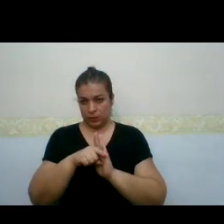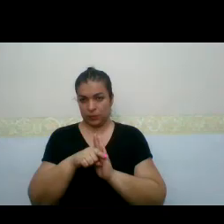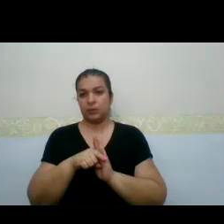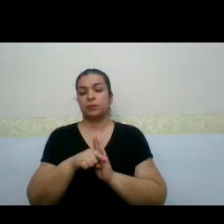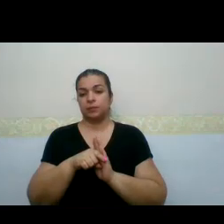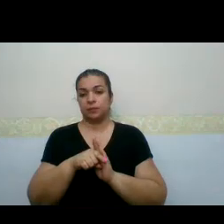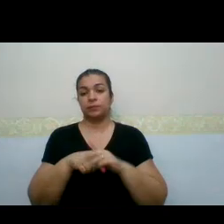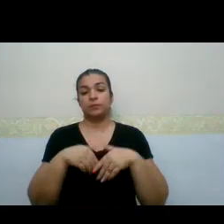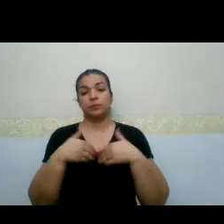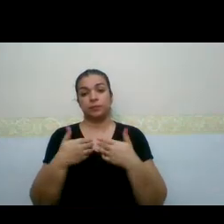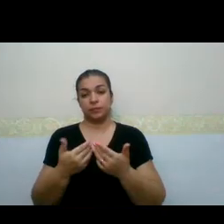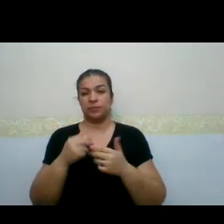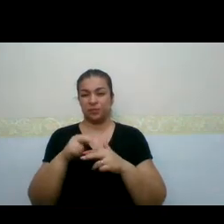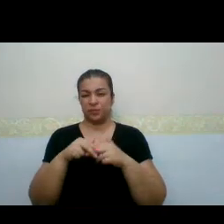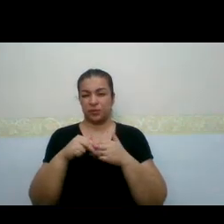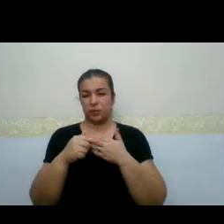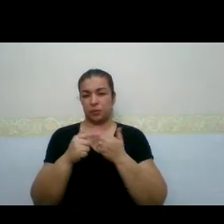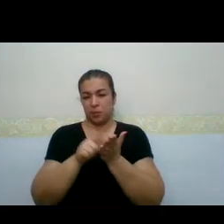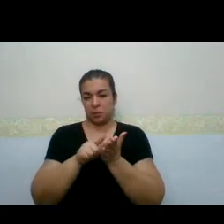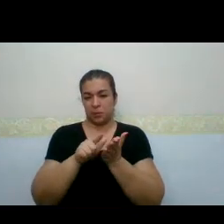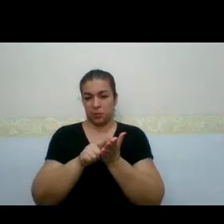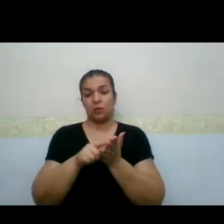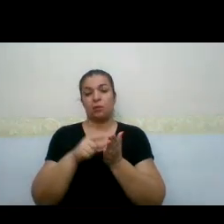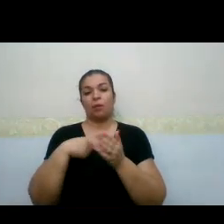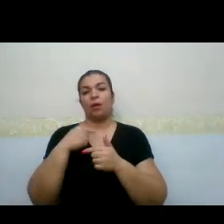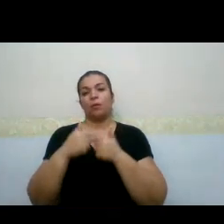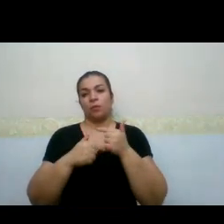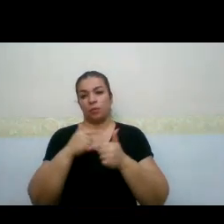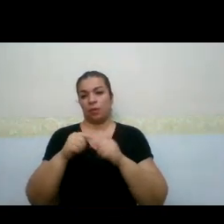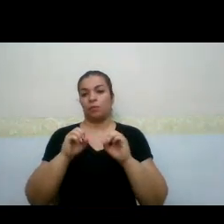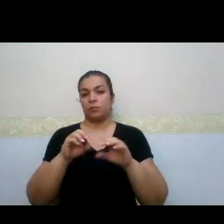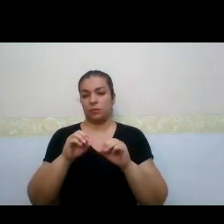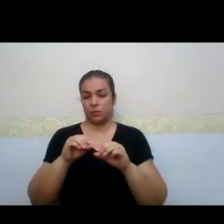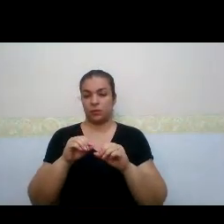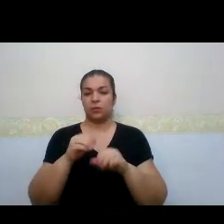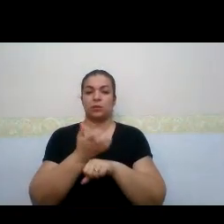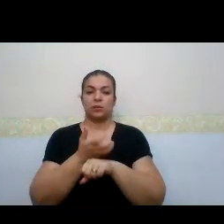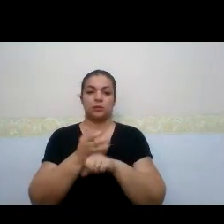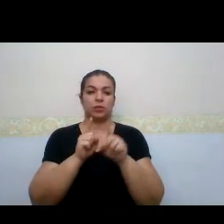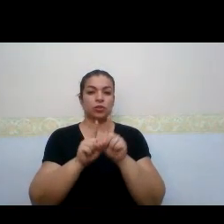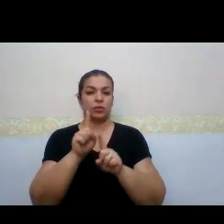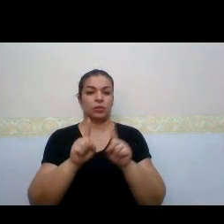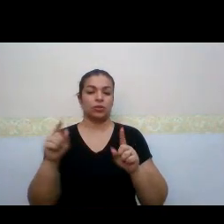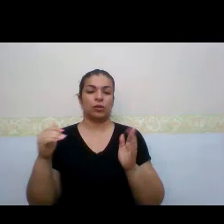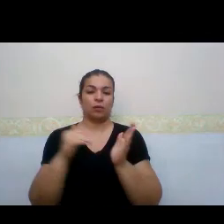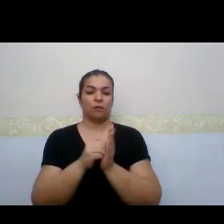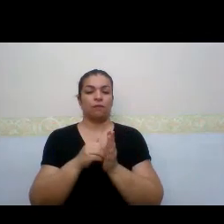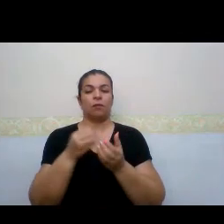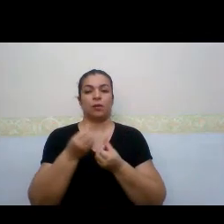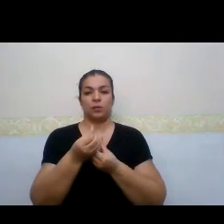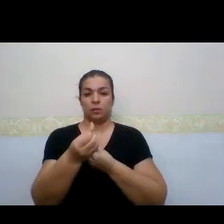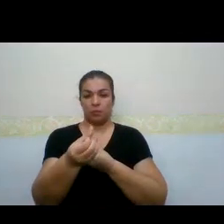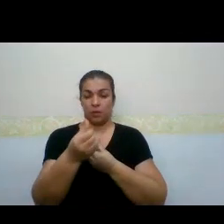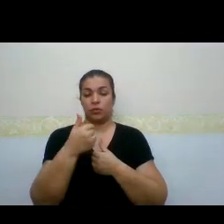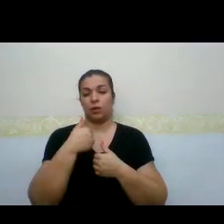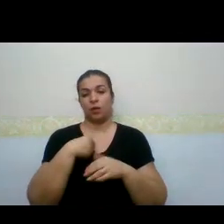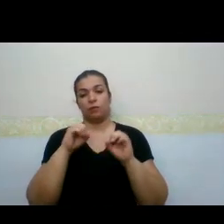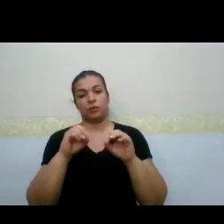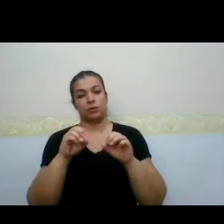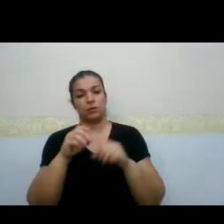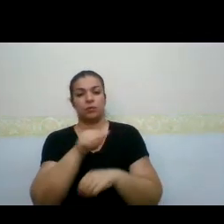disso daqui, gente, eu trabalho a disciplina de estatística até o final do semestre. Aí eu vou ensinando os alunos a organizar